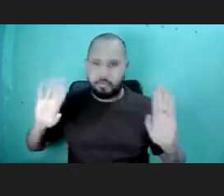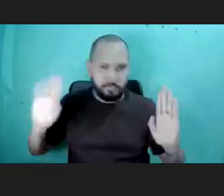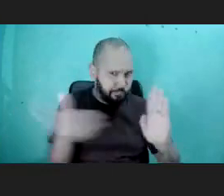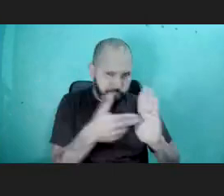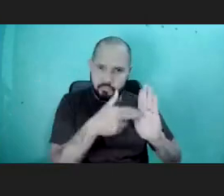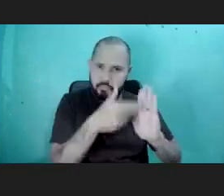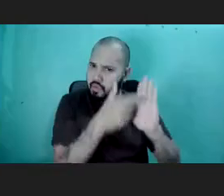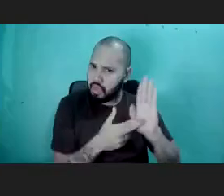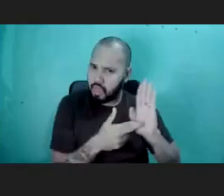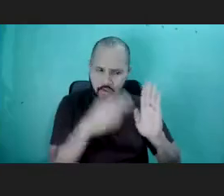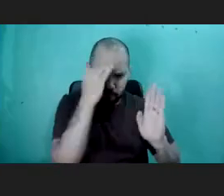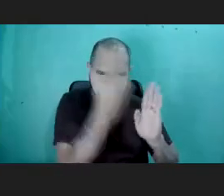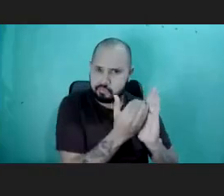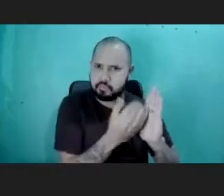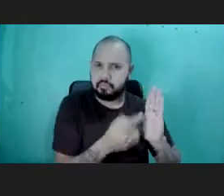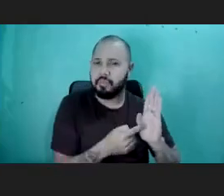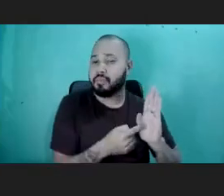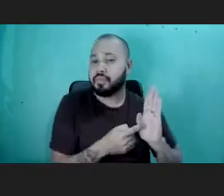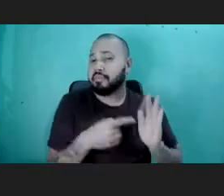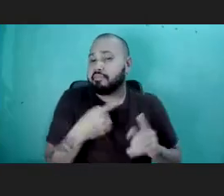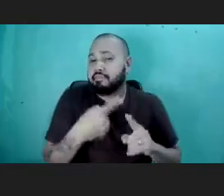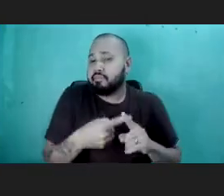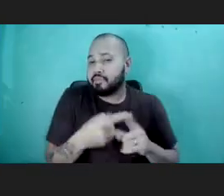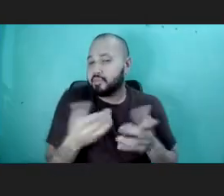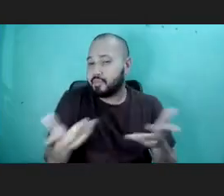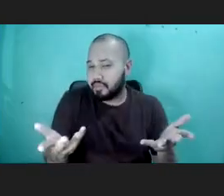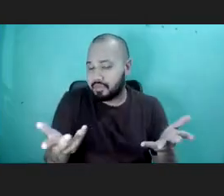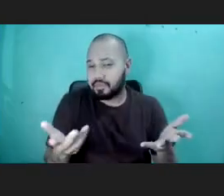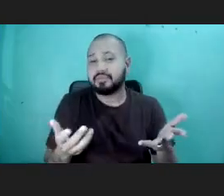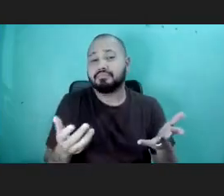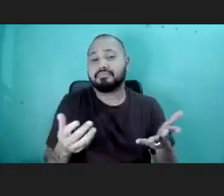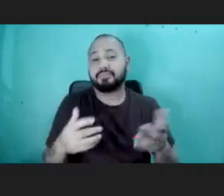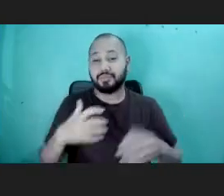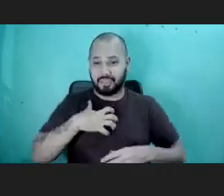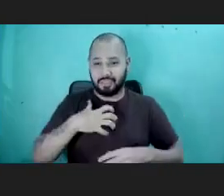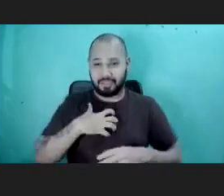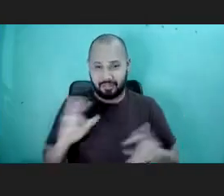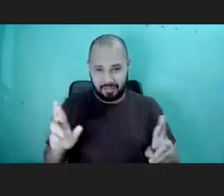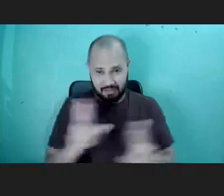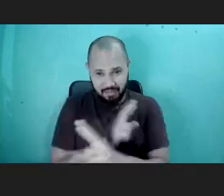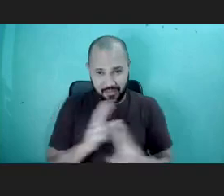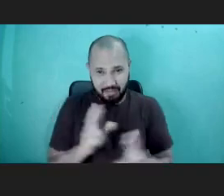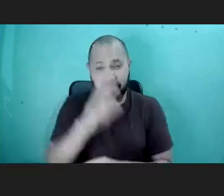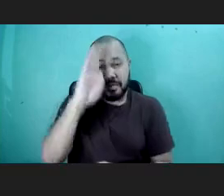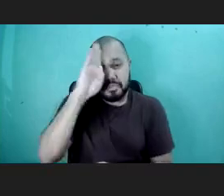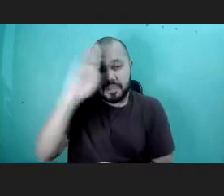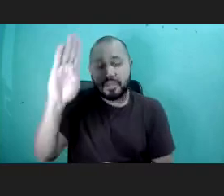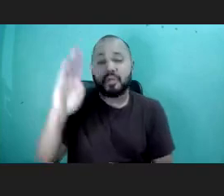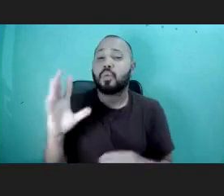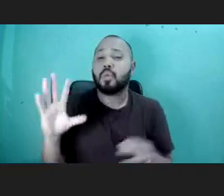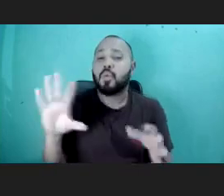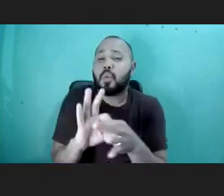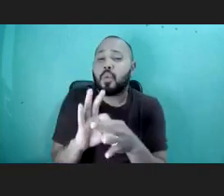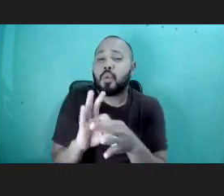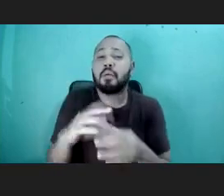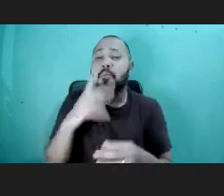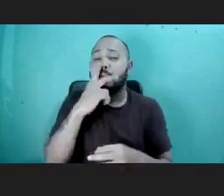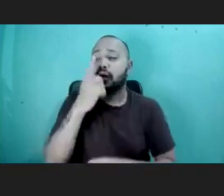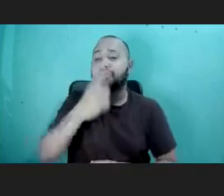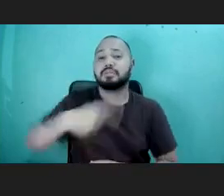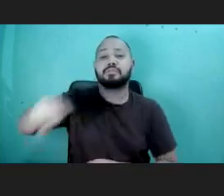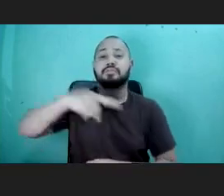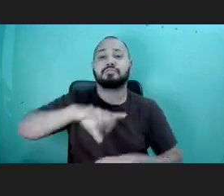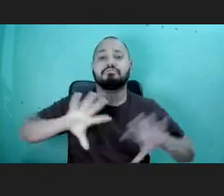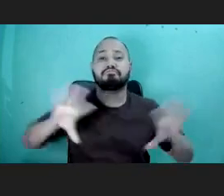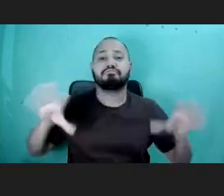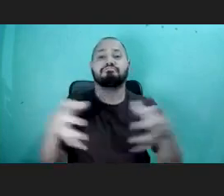Isso é importante porque, de uma forma ou de outra, essa maneira de relação está muito relacionada com o que a gente entende por um mal-estar coletivo.